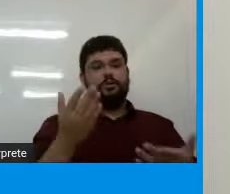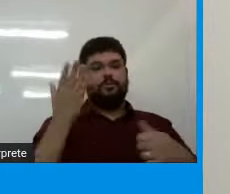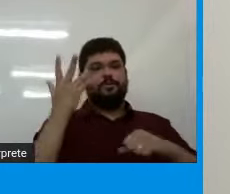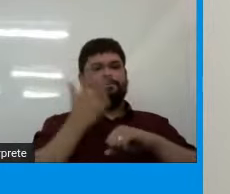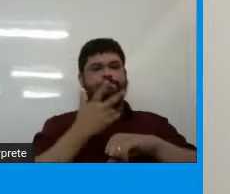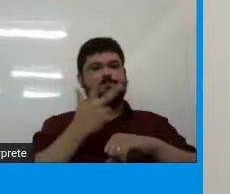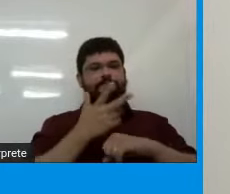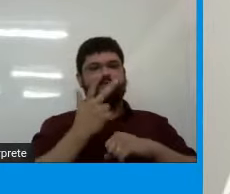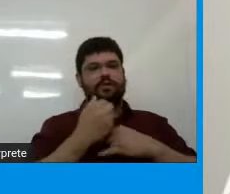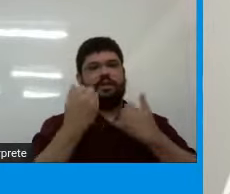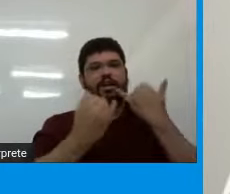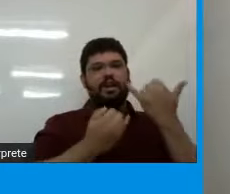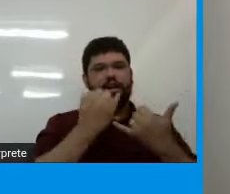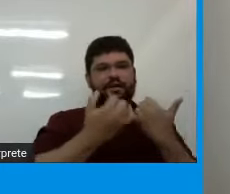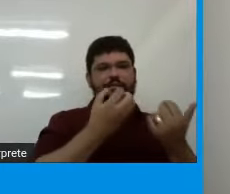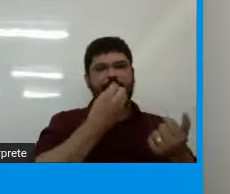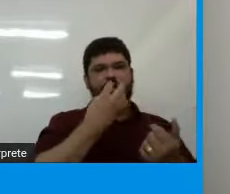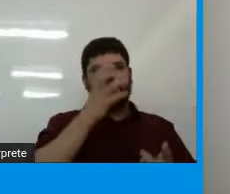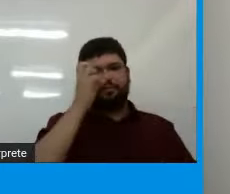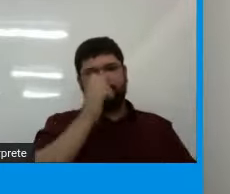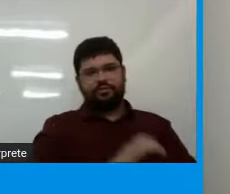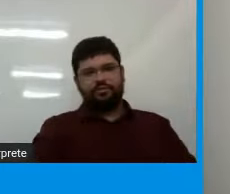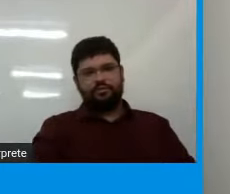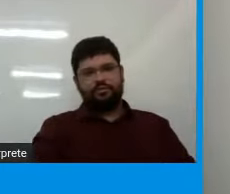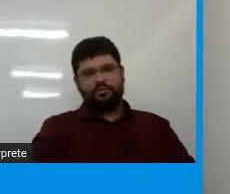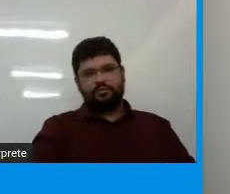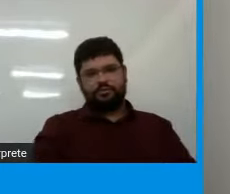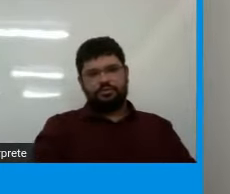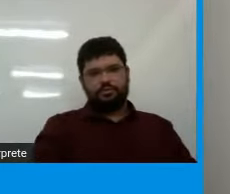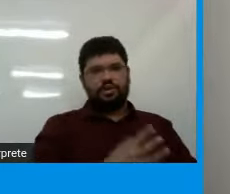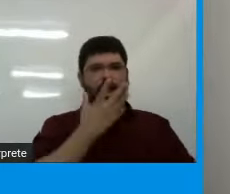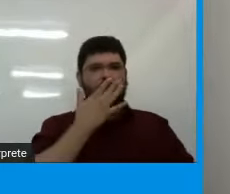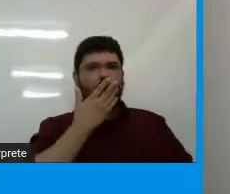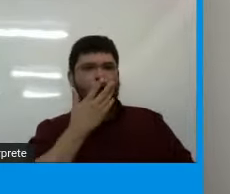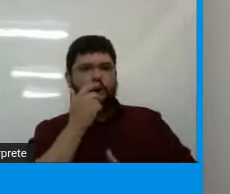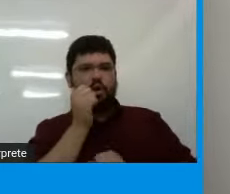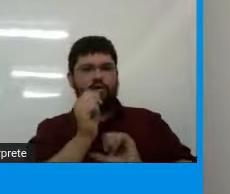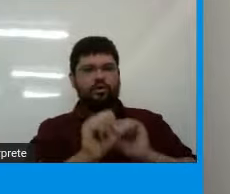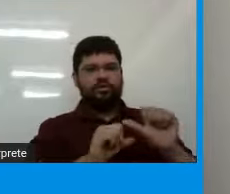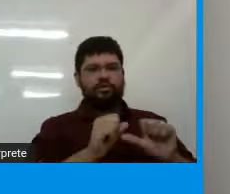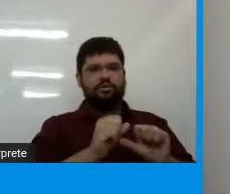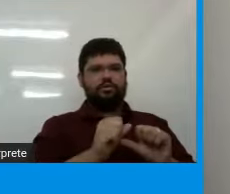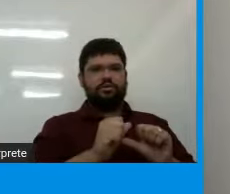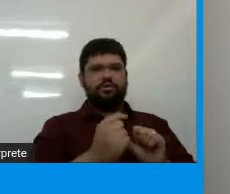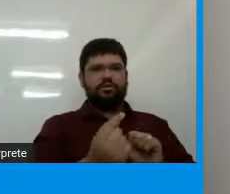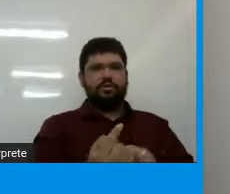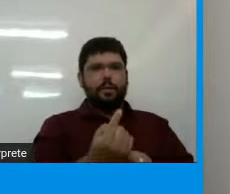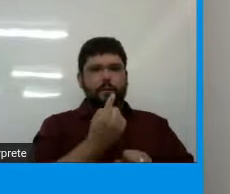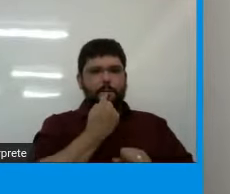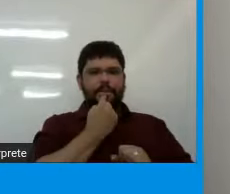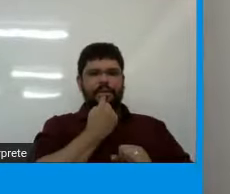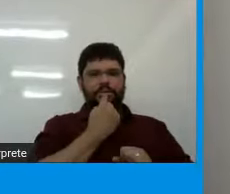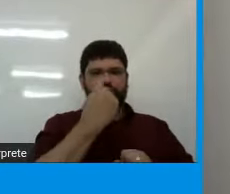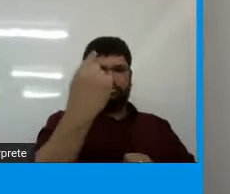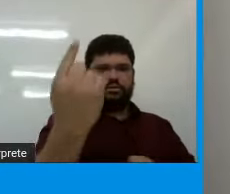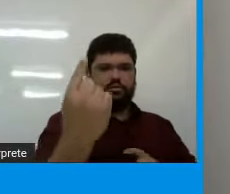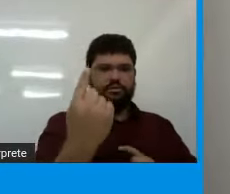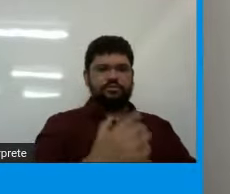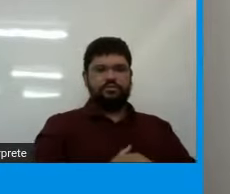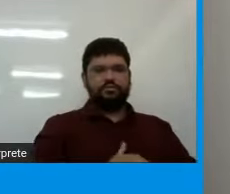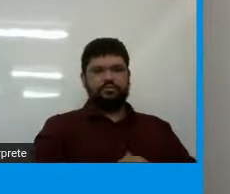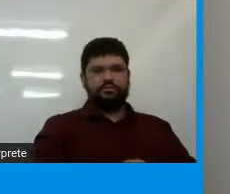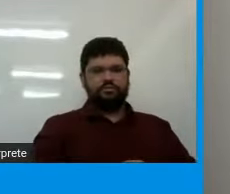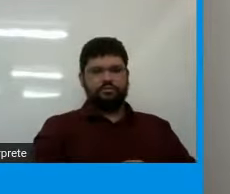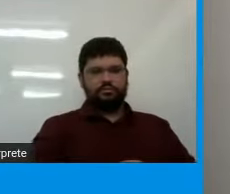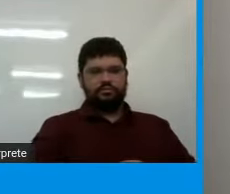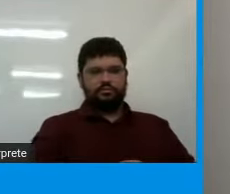um pouco com o resultado final, juntando cenas diferentes, dando uma aproximada com um plano mais fechado para variar, inserindo letras